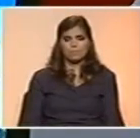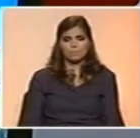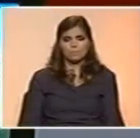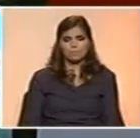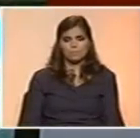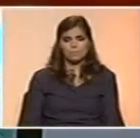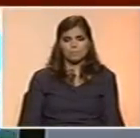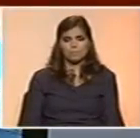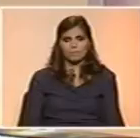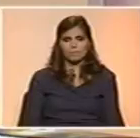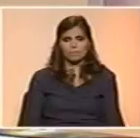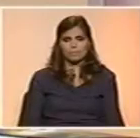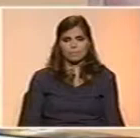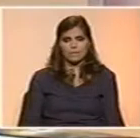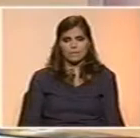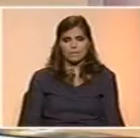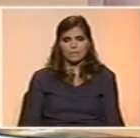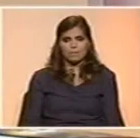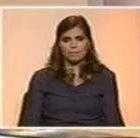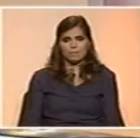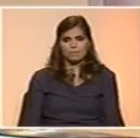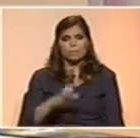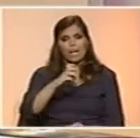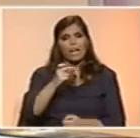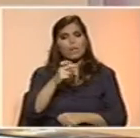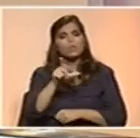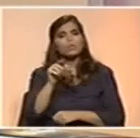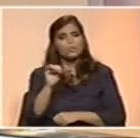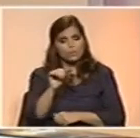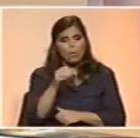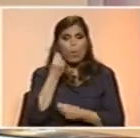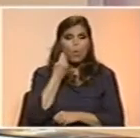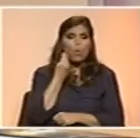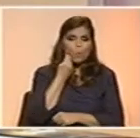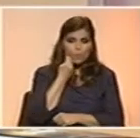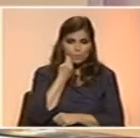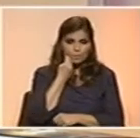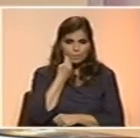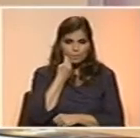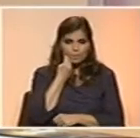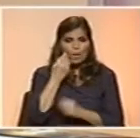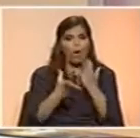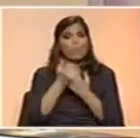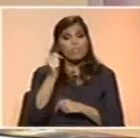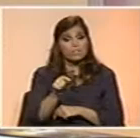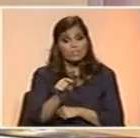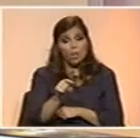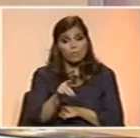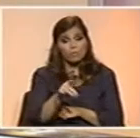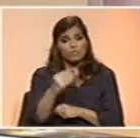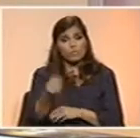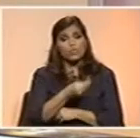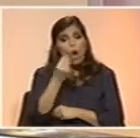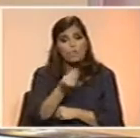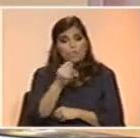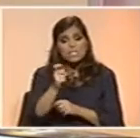Isso é uma questão que nos leva muito longe. Carlos Franco, como é que a Confederação dos Jovens